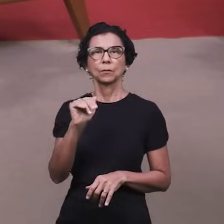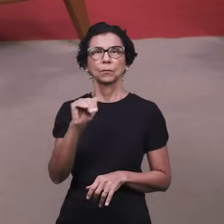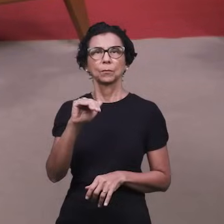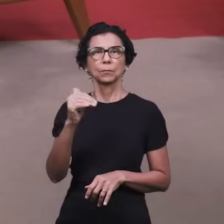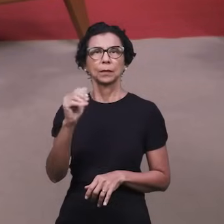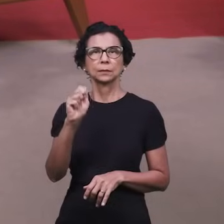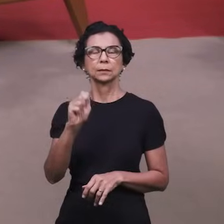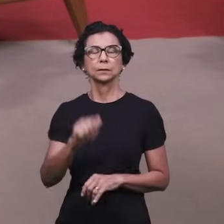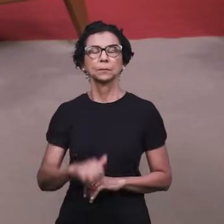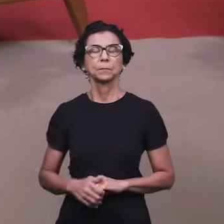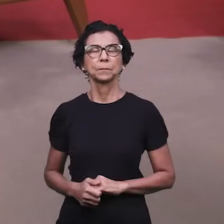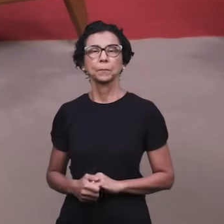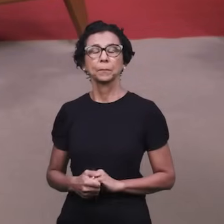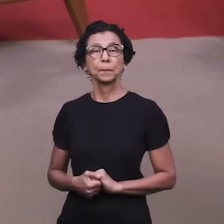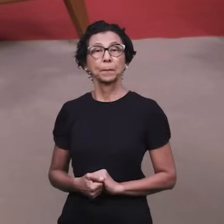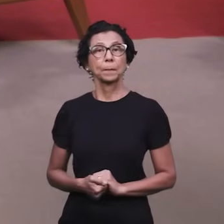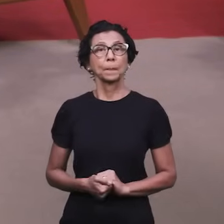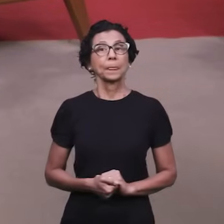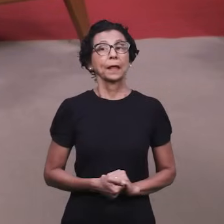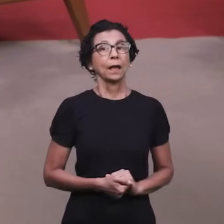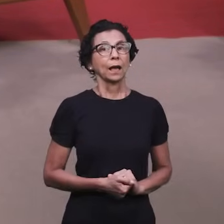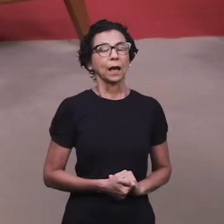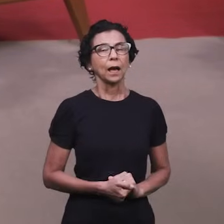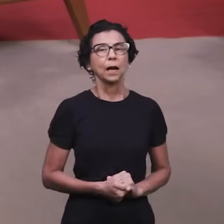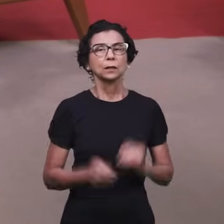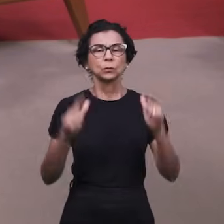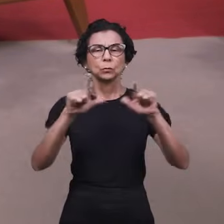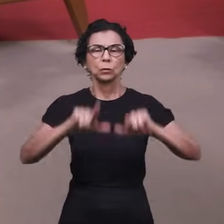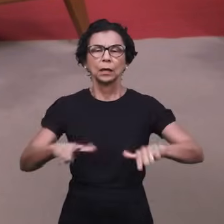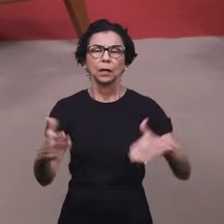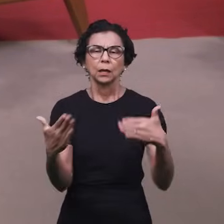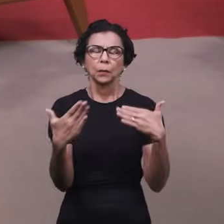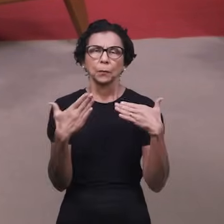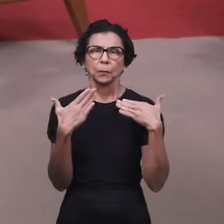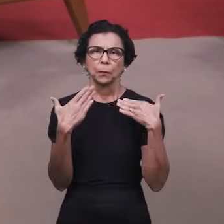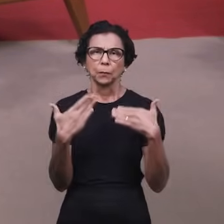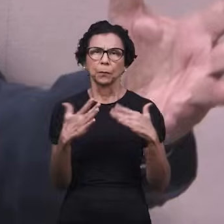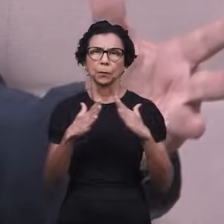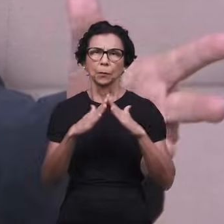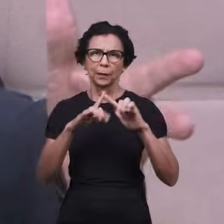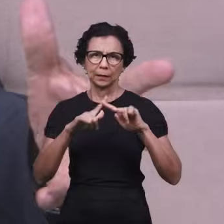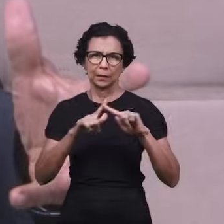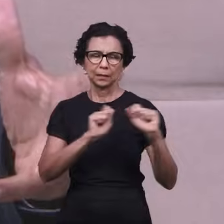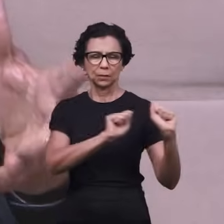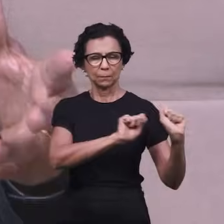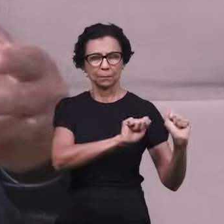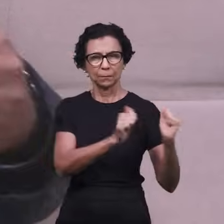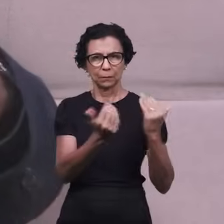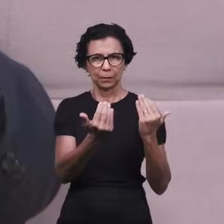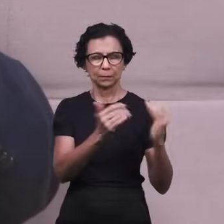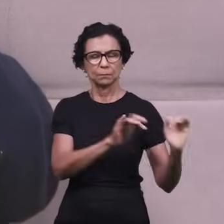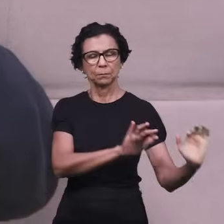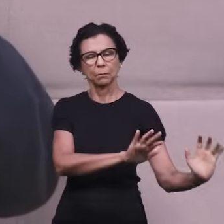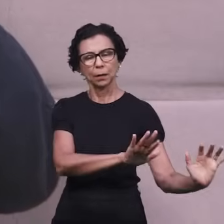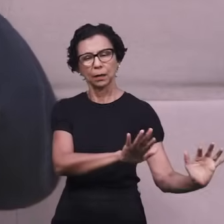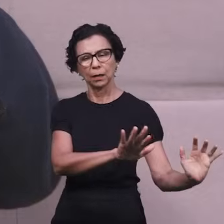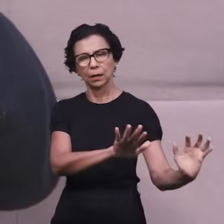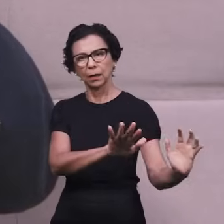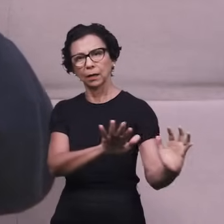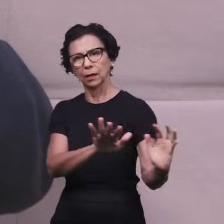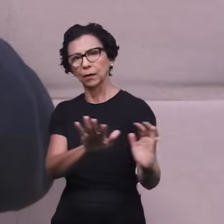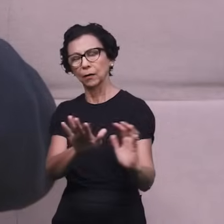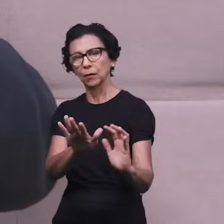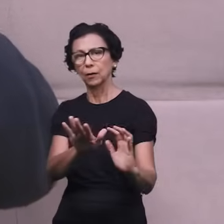Daniel. Bem, esta igreja que sobe do deserto, como coluna, aí ela começa a ser